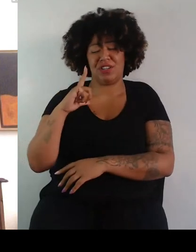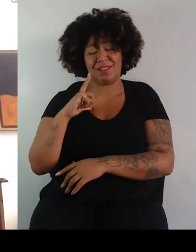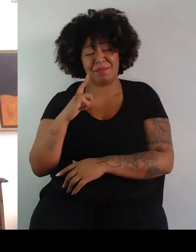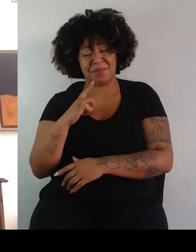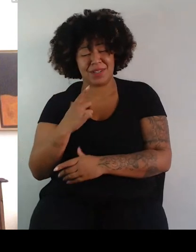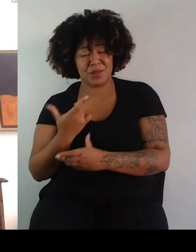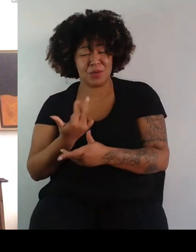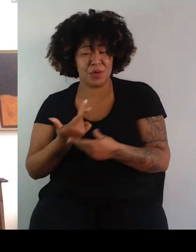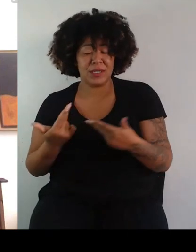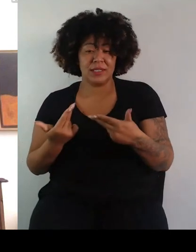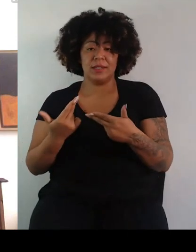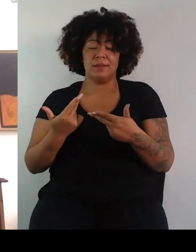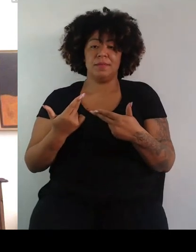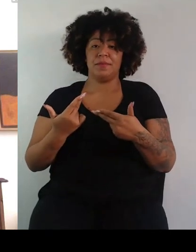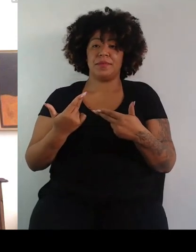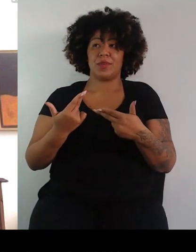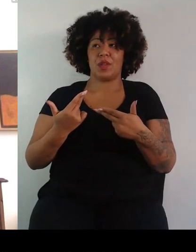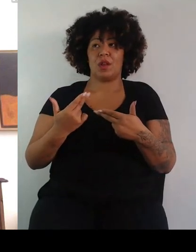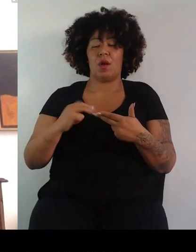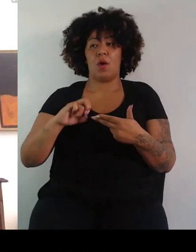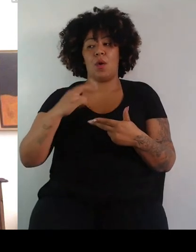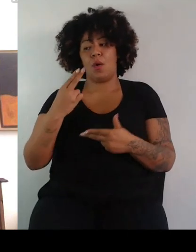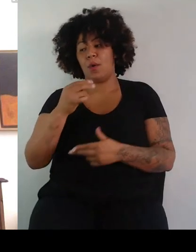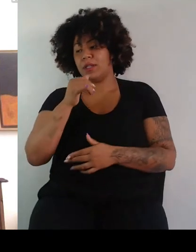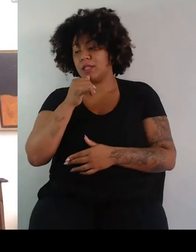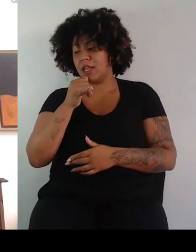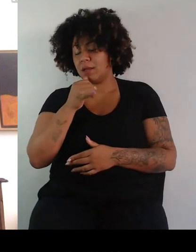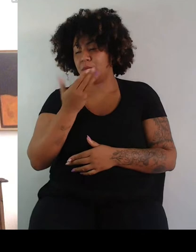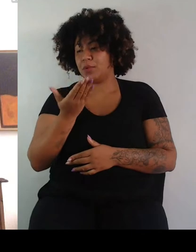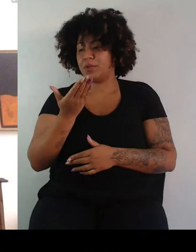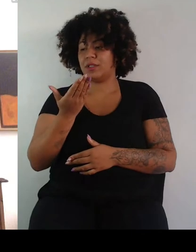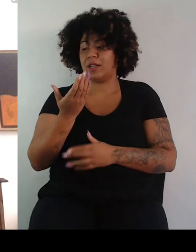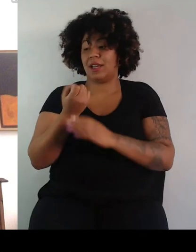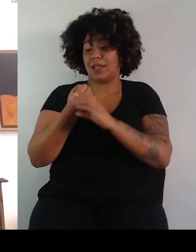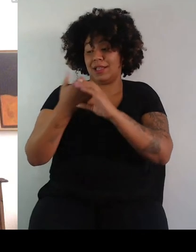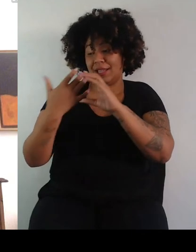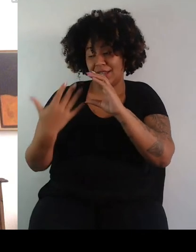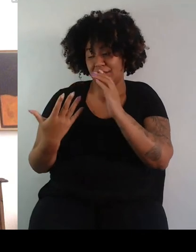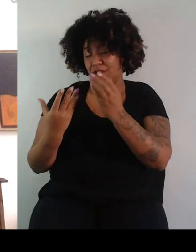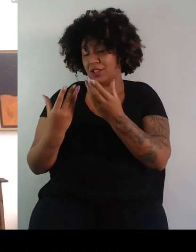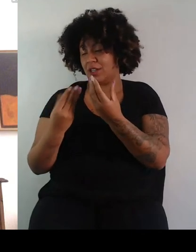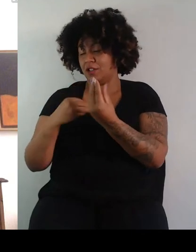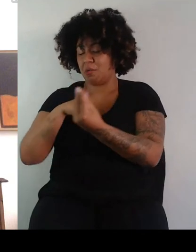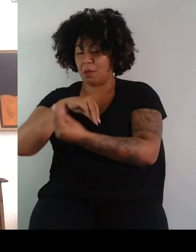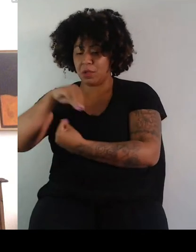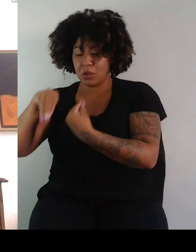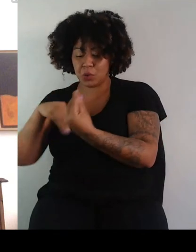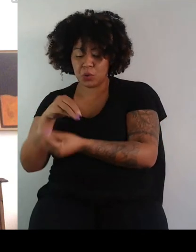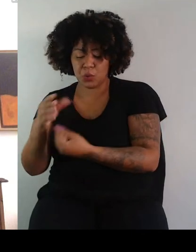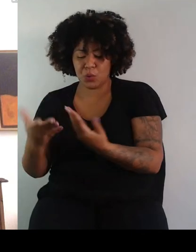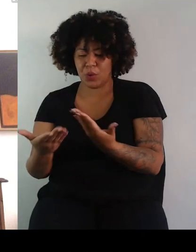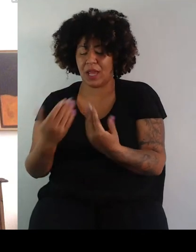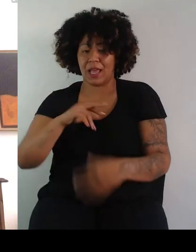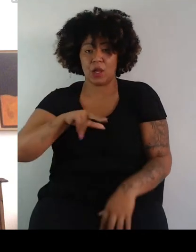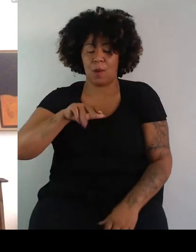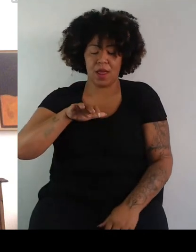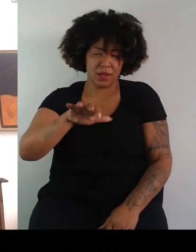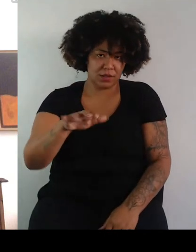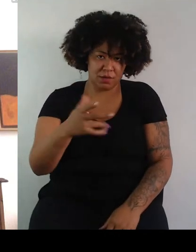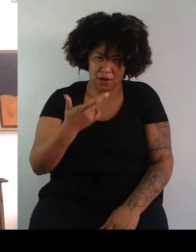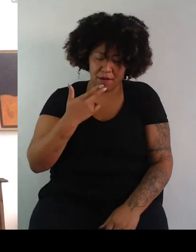alguns aspectos místicos não é isso que eu quero transmitir mas ele tinha